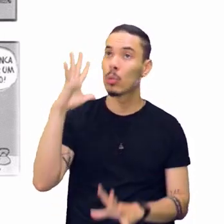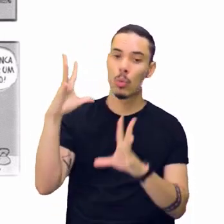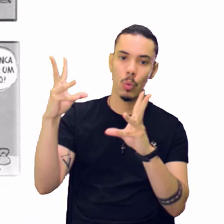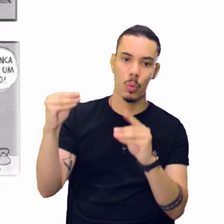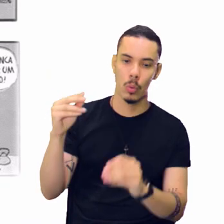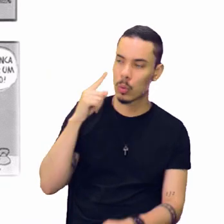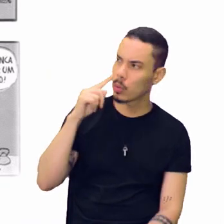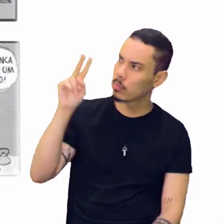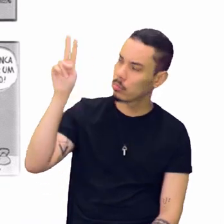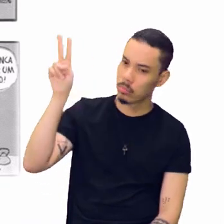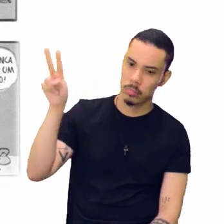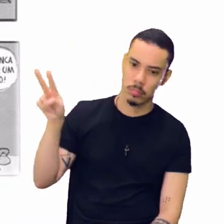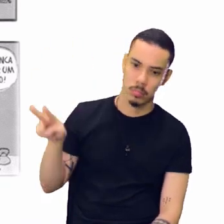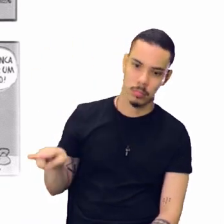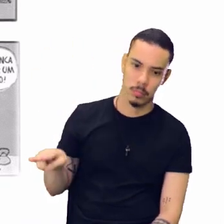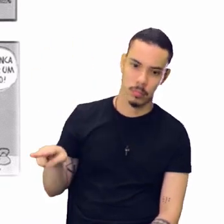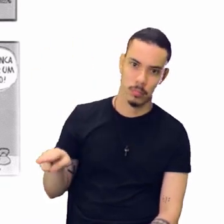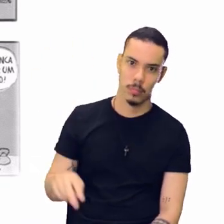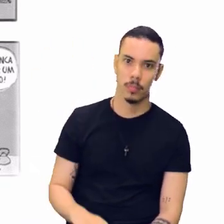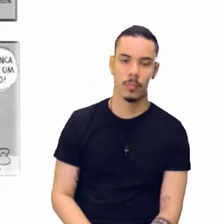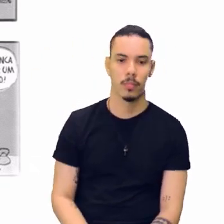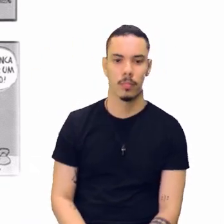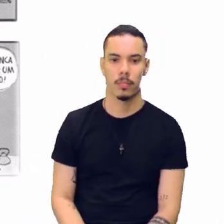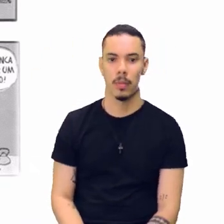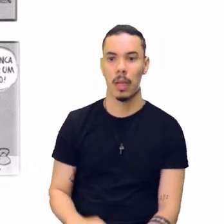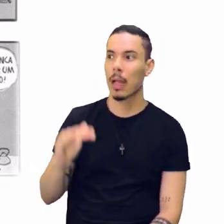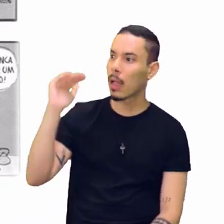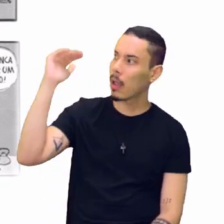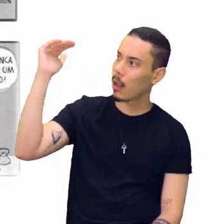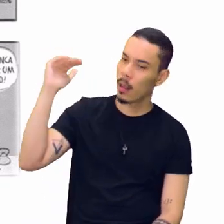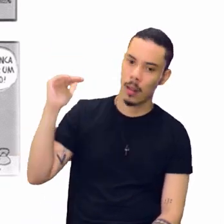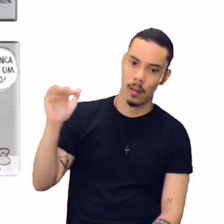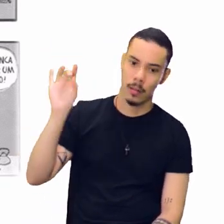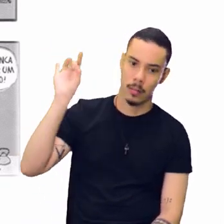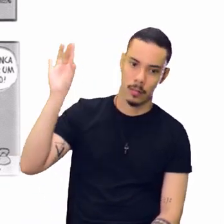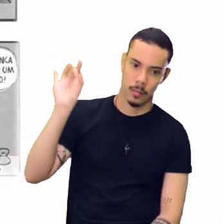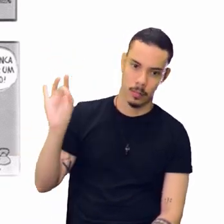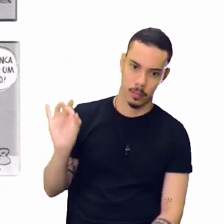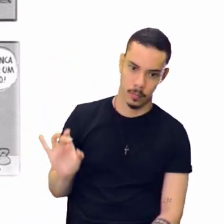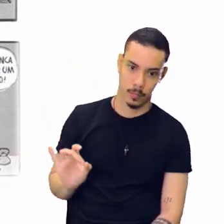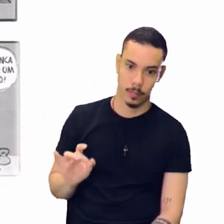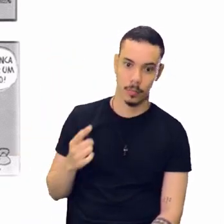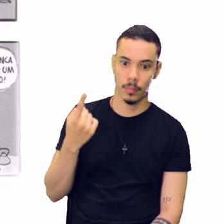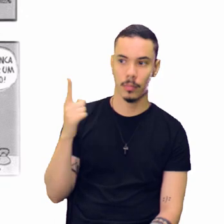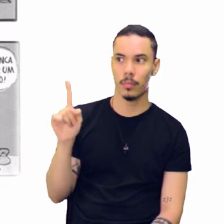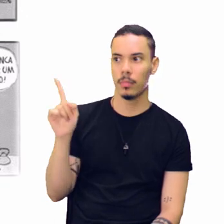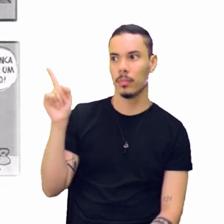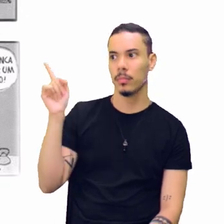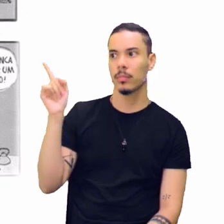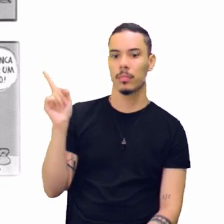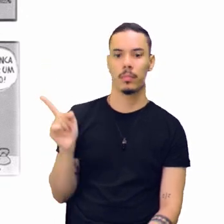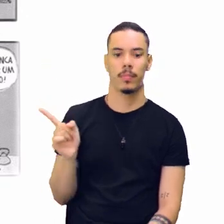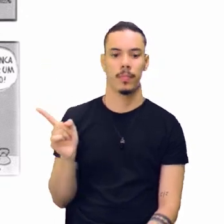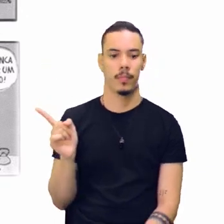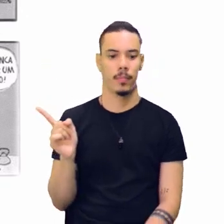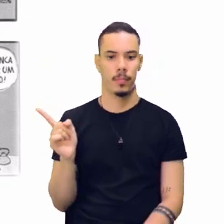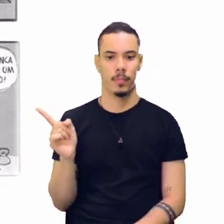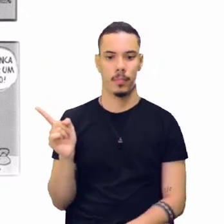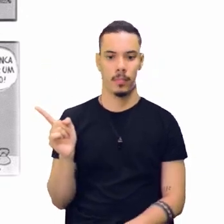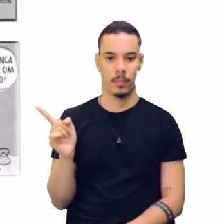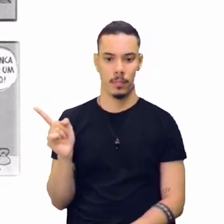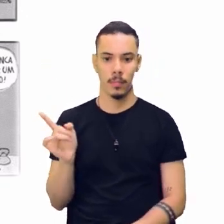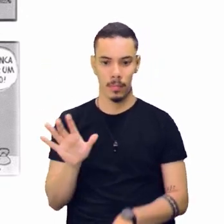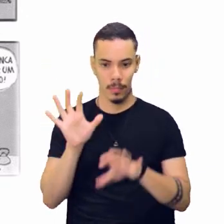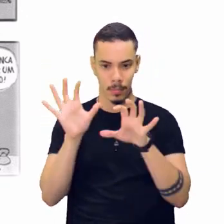todo, tá bom? Parte por parte. Aí o último quadrinho tá o seguinte.